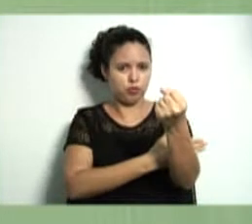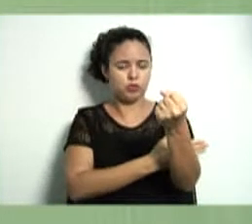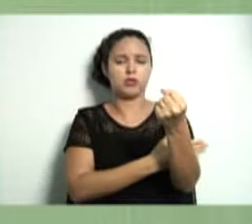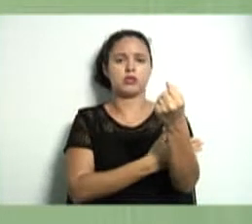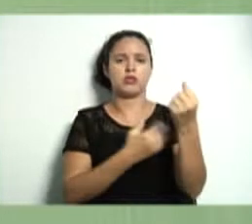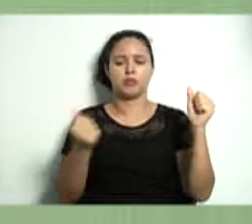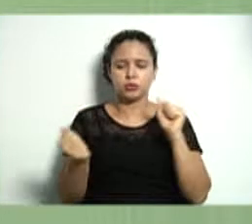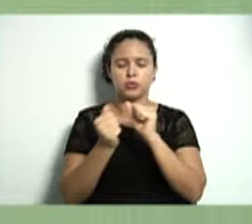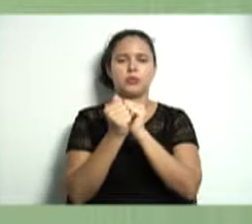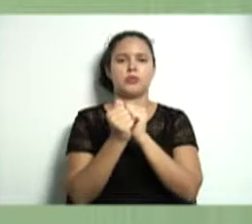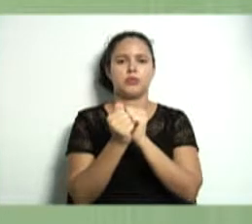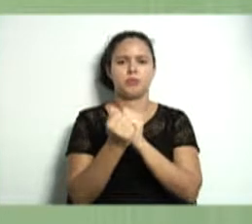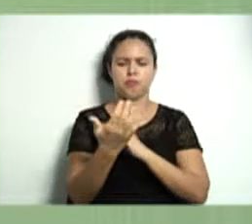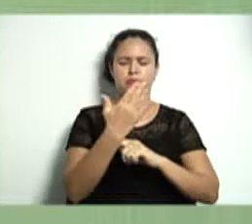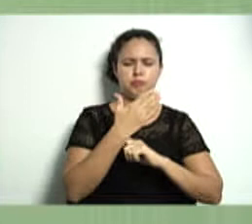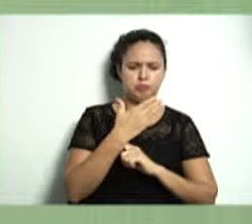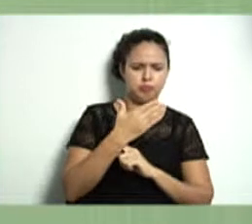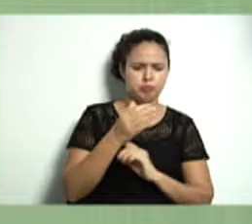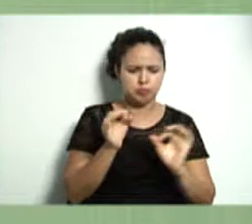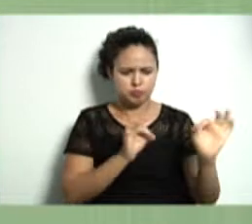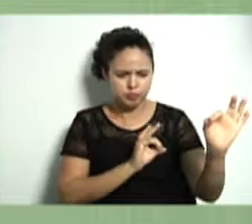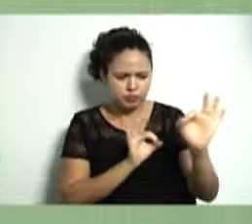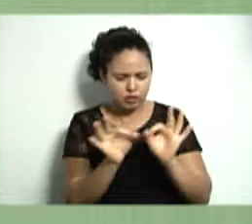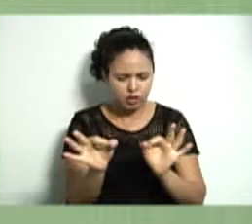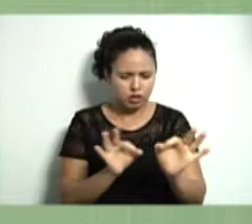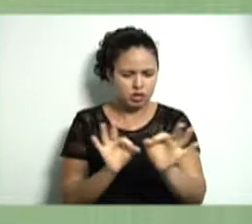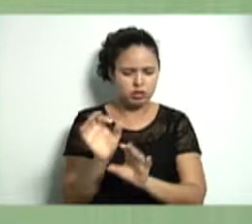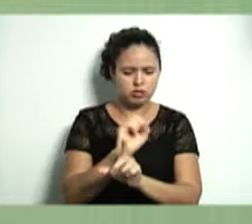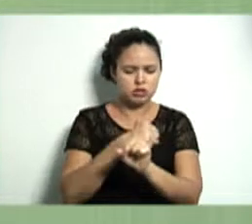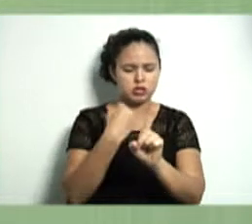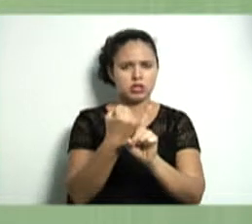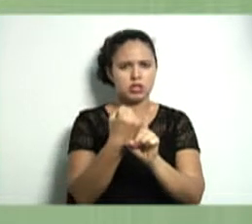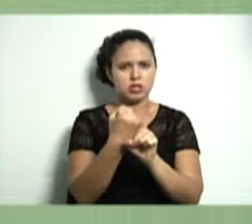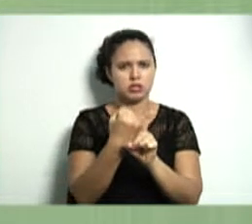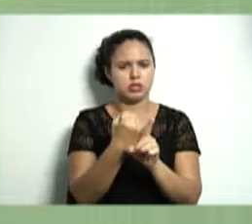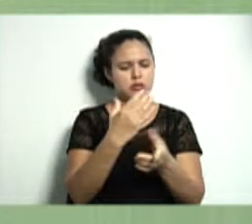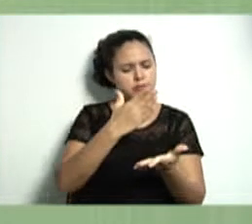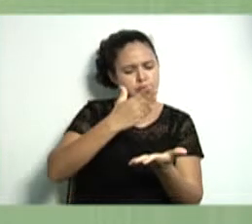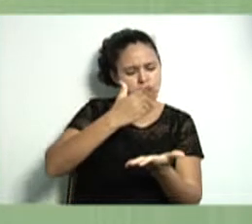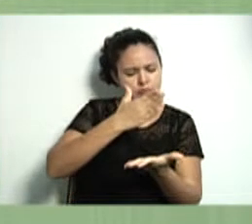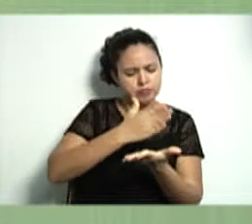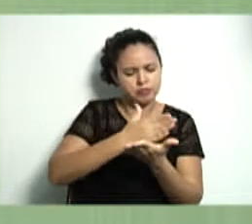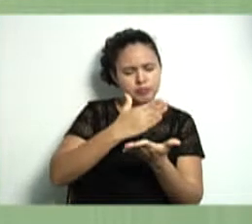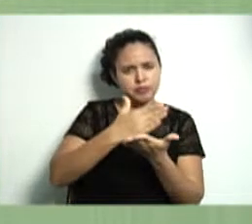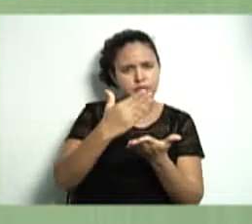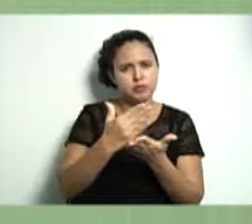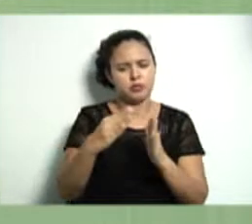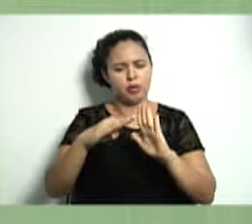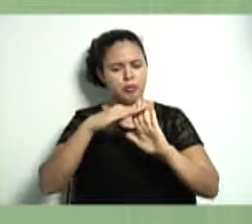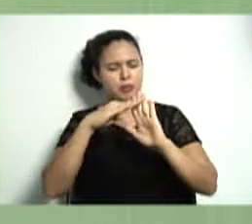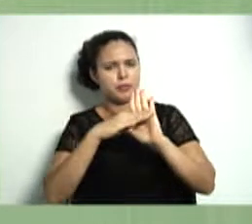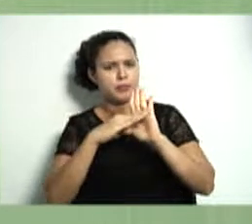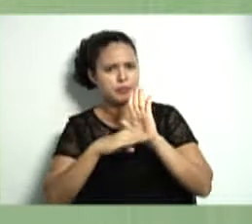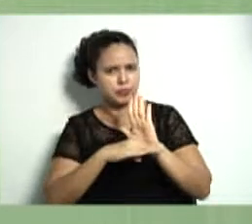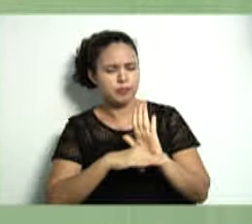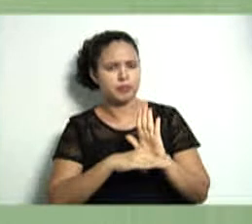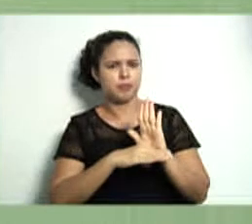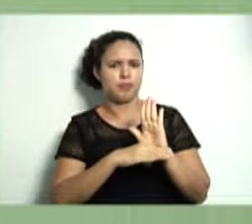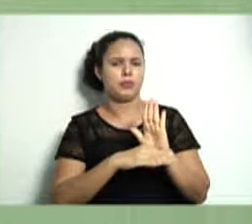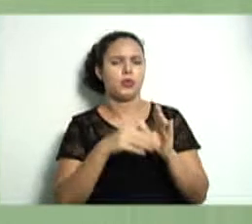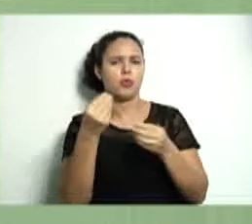a organização e o funcionamento da sociedade e estabelecer os diferentes modos